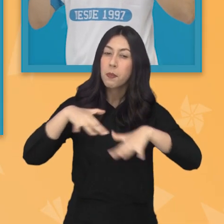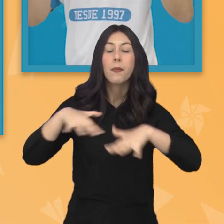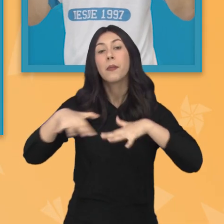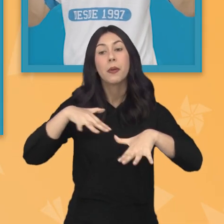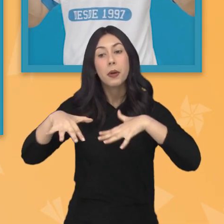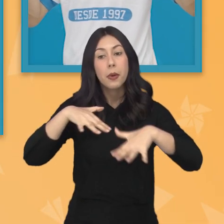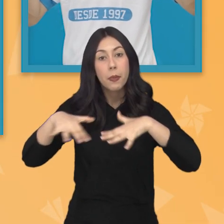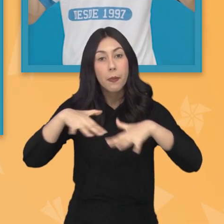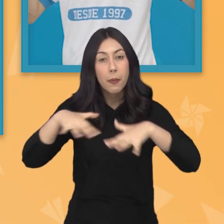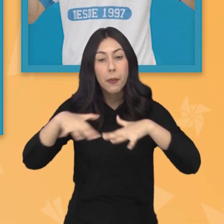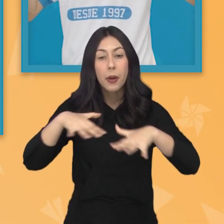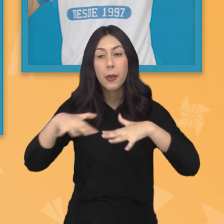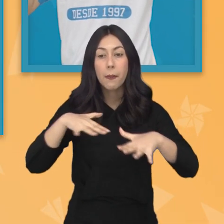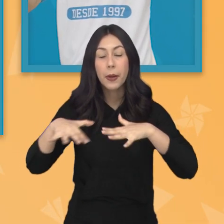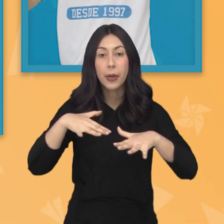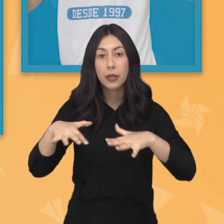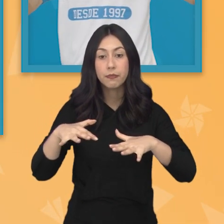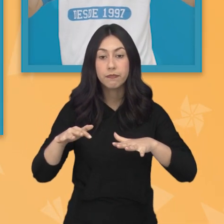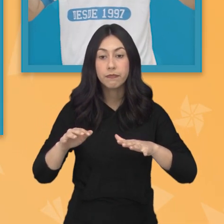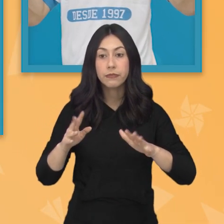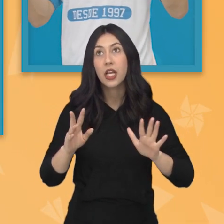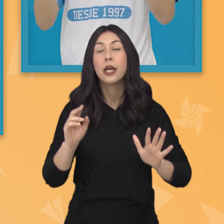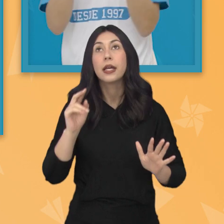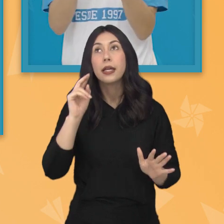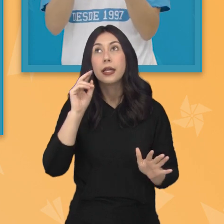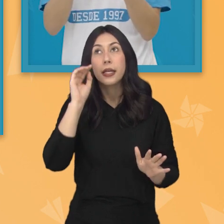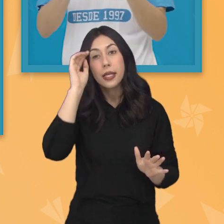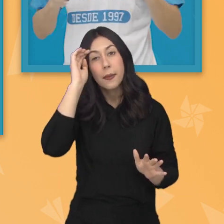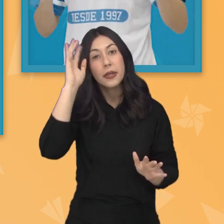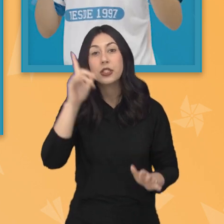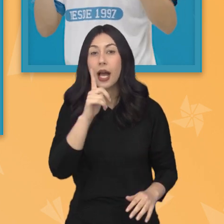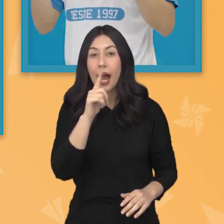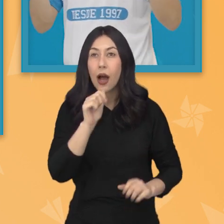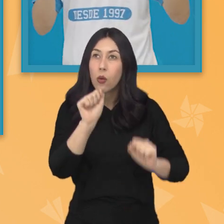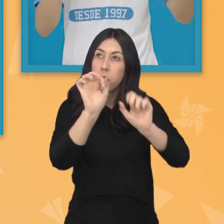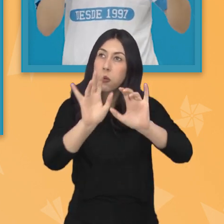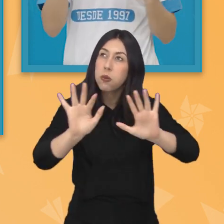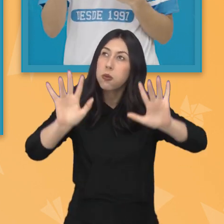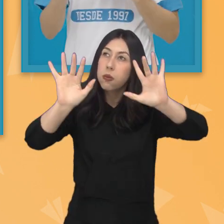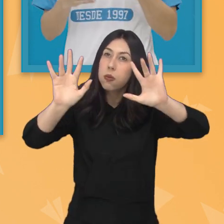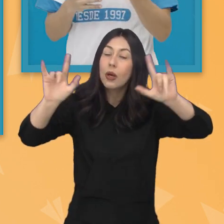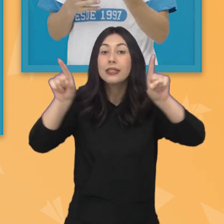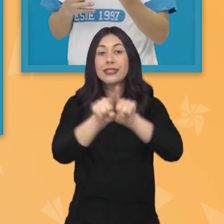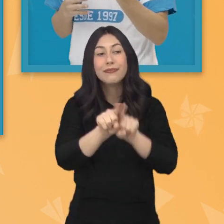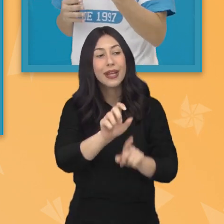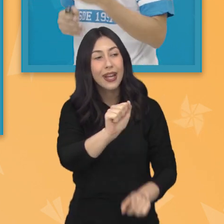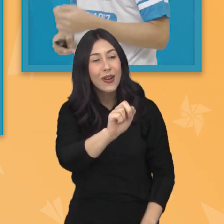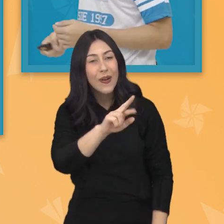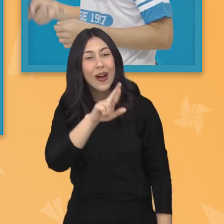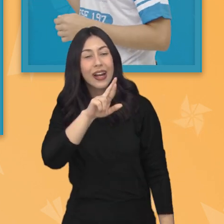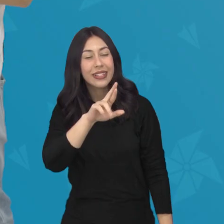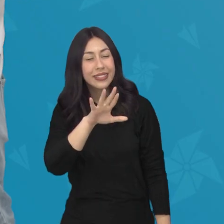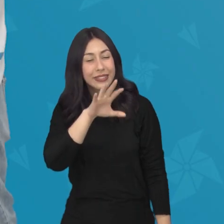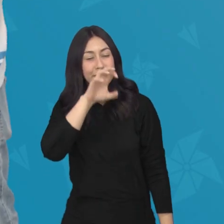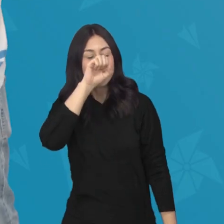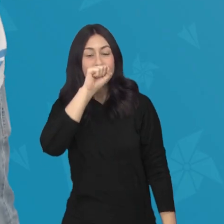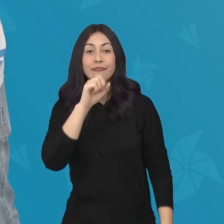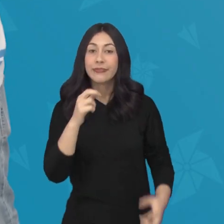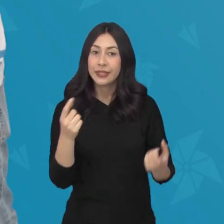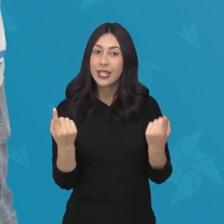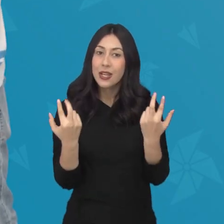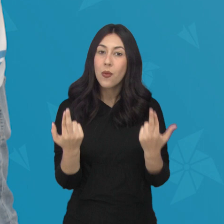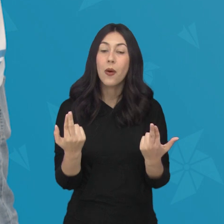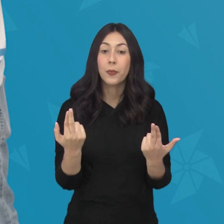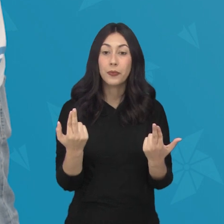se movimentando, o estado gasoso assimila ele, por exemplo, ao vapor da água e ao ar que está ao nosso redor, que nós respiramos também. Ele não,